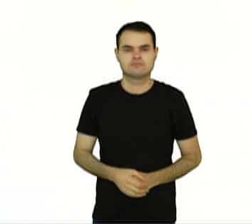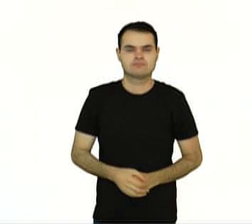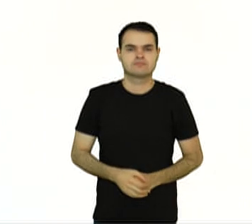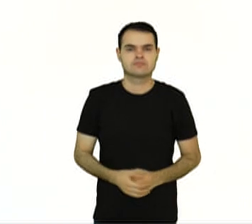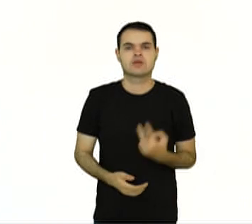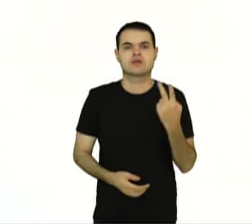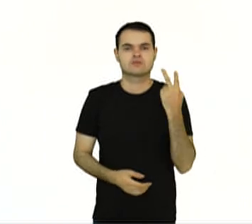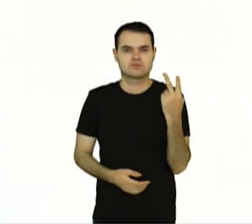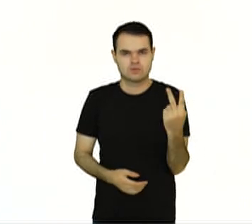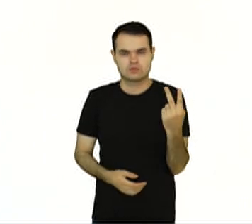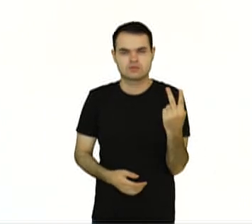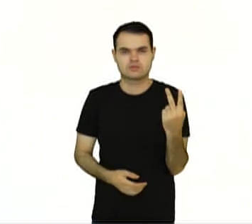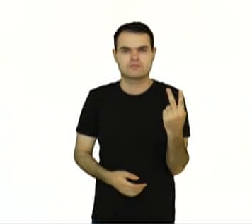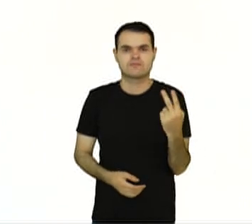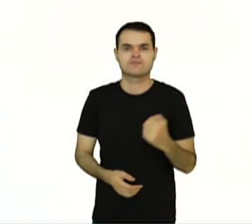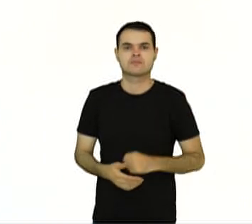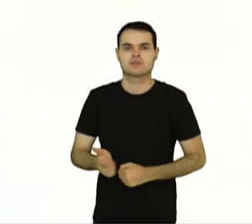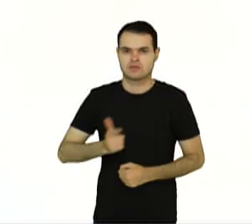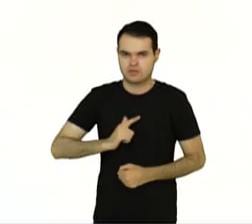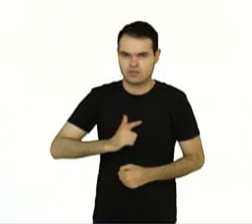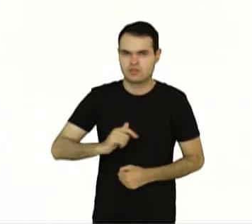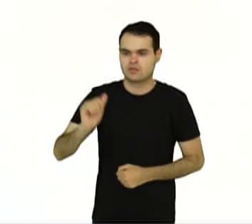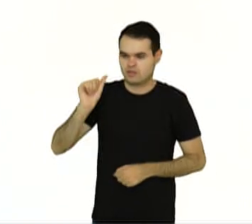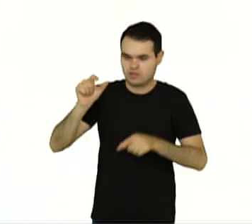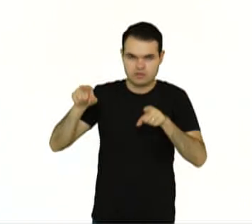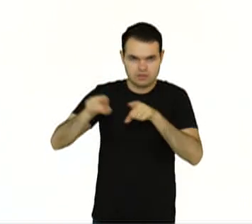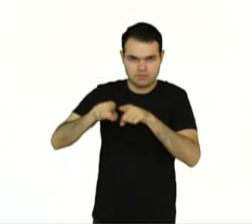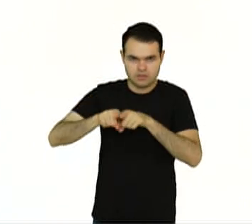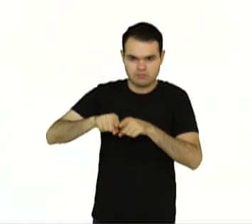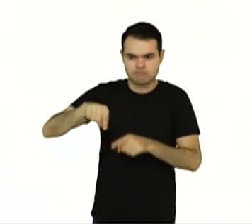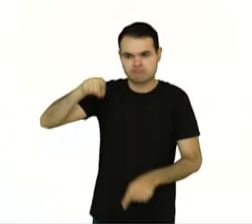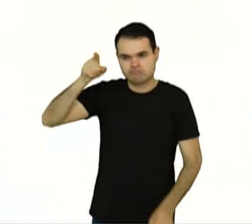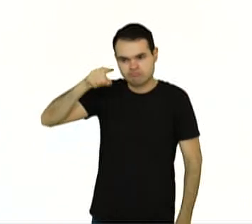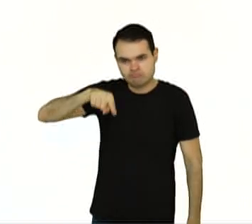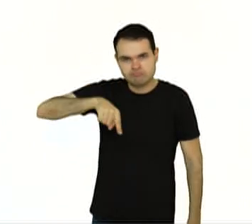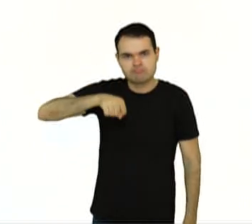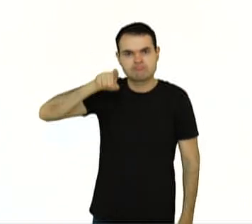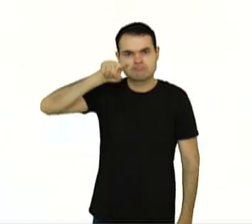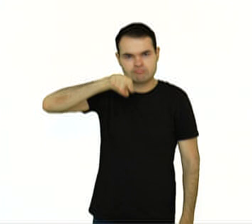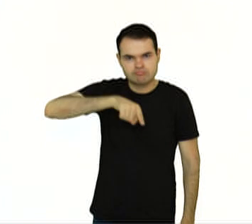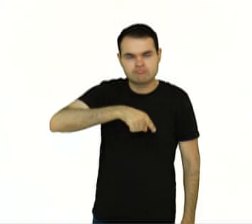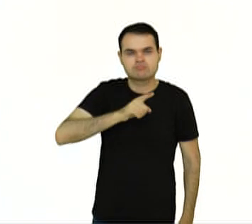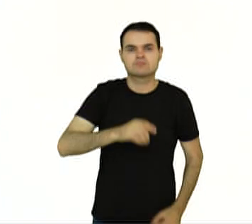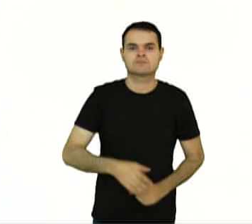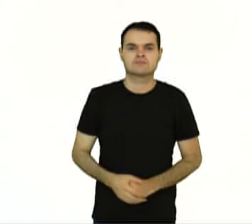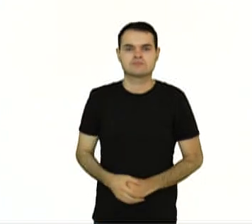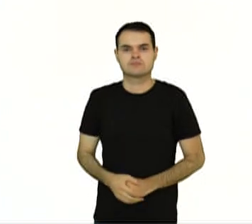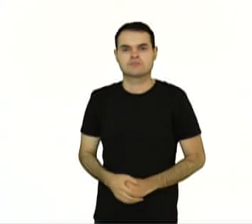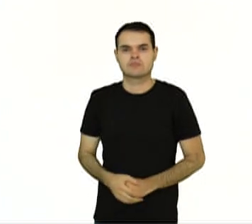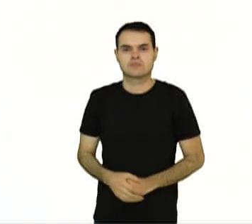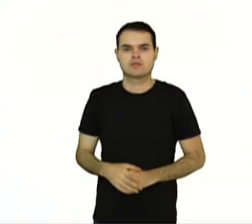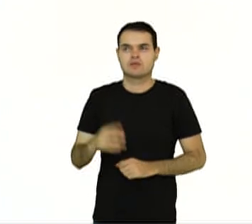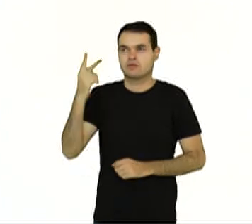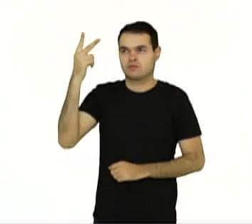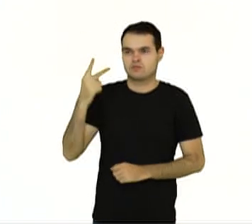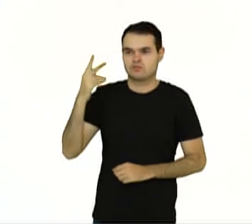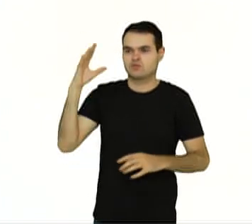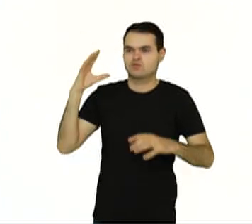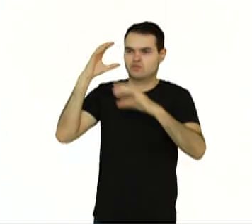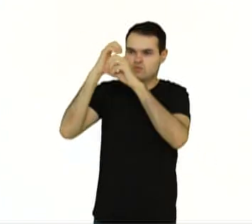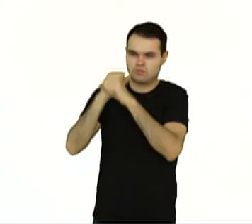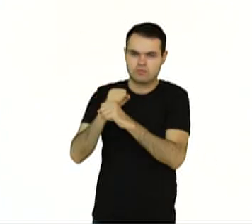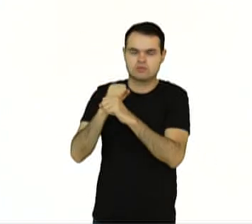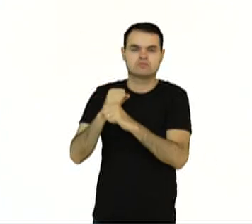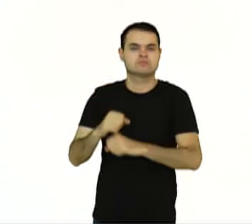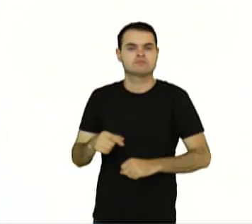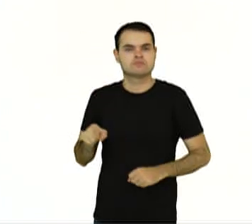onda 2 tem uma amplitude A também, oscilando para cima e para baixo. E a onda resultante, de somadas as duas,